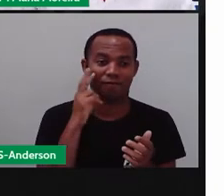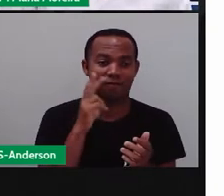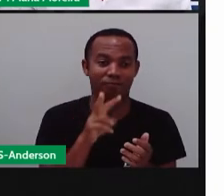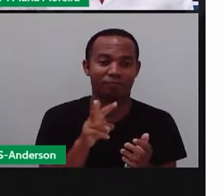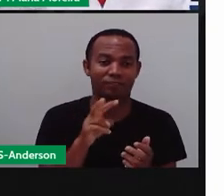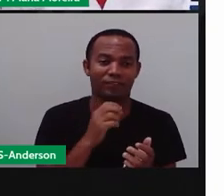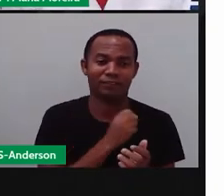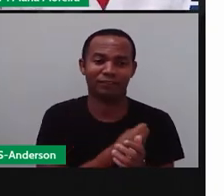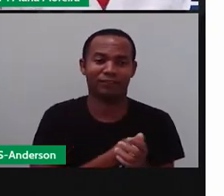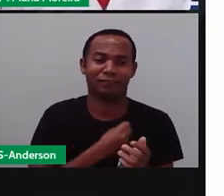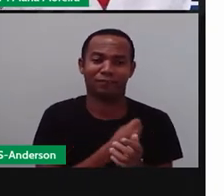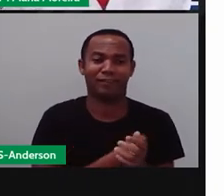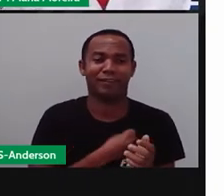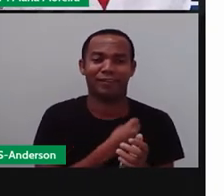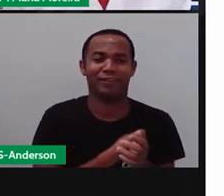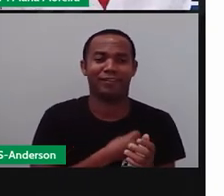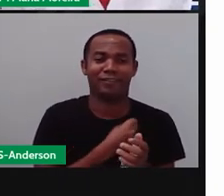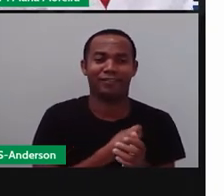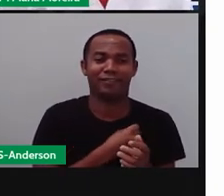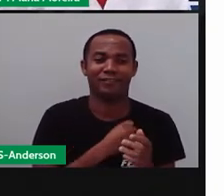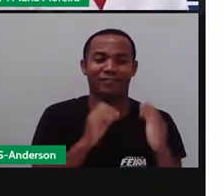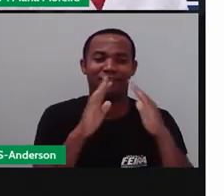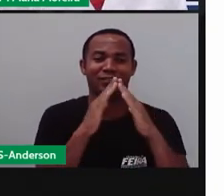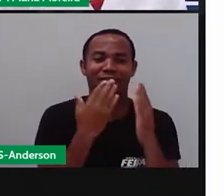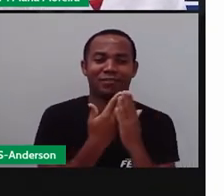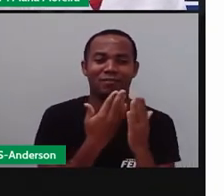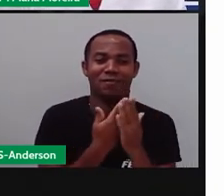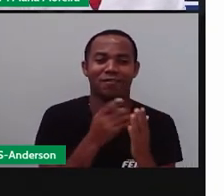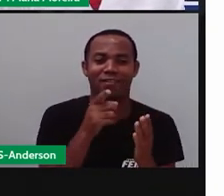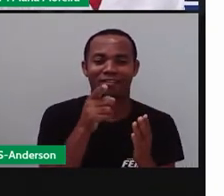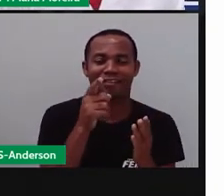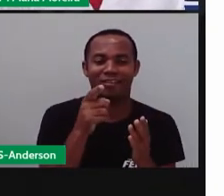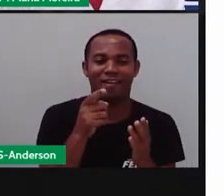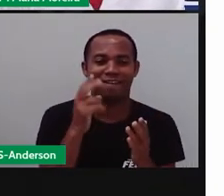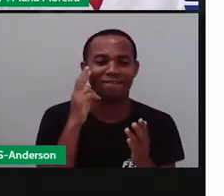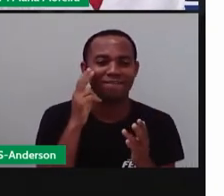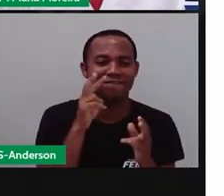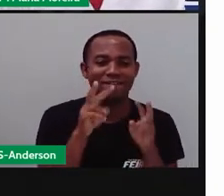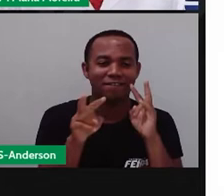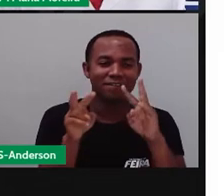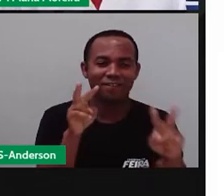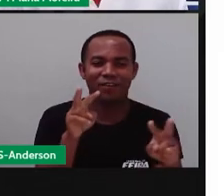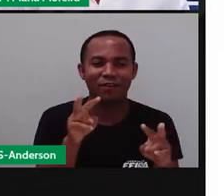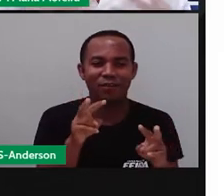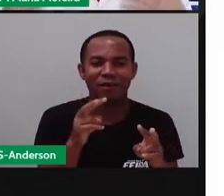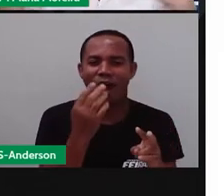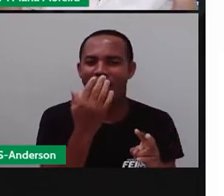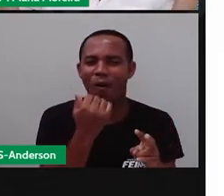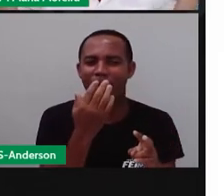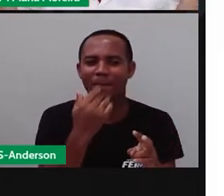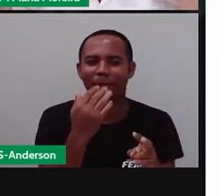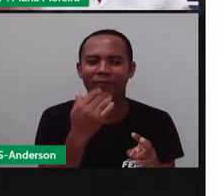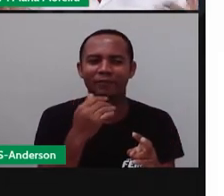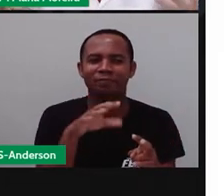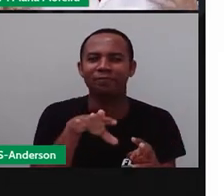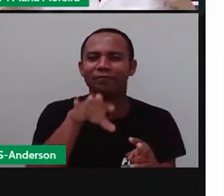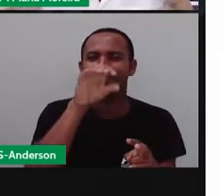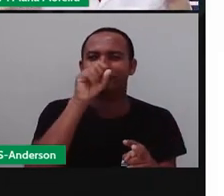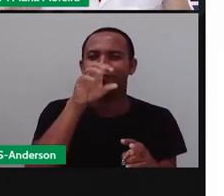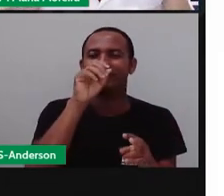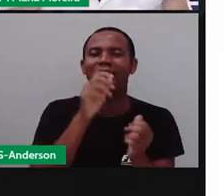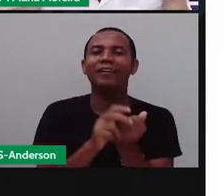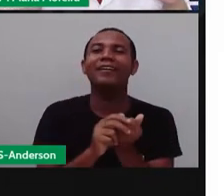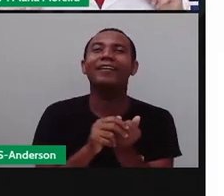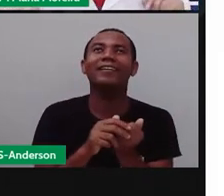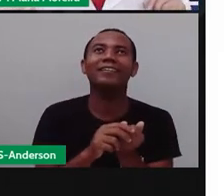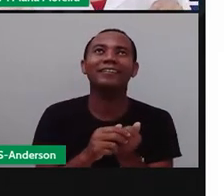escola! Por que saudade da escola? Porque ele olhou aquela imagem e pensou: poxa, chega, dava a sentir o cheiro do milho, não dá,